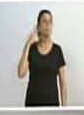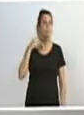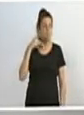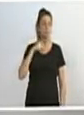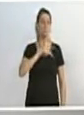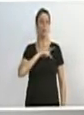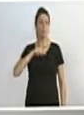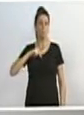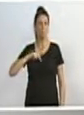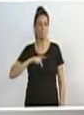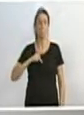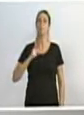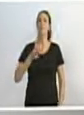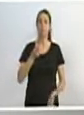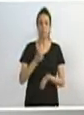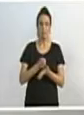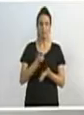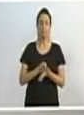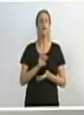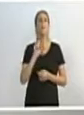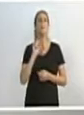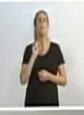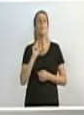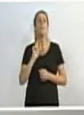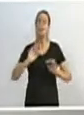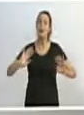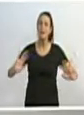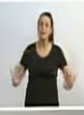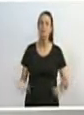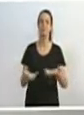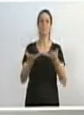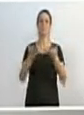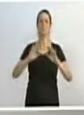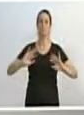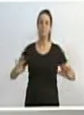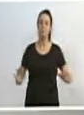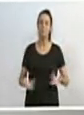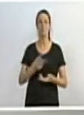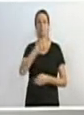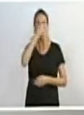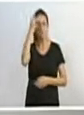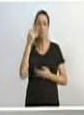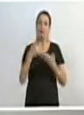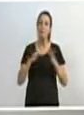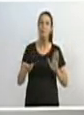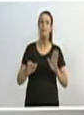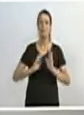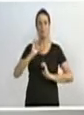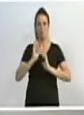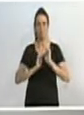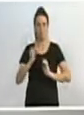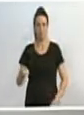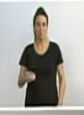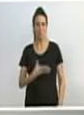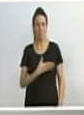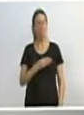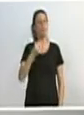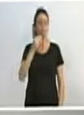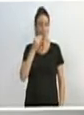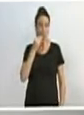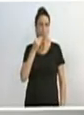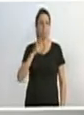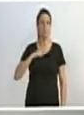para estimular, para desenvolver, para criar pequenos negócios, gerando não só novas